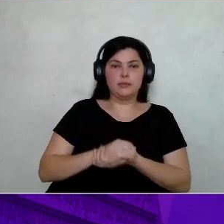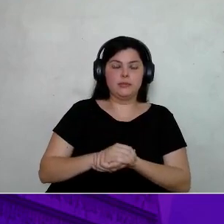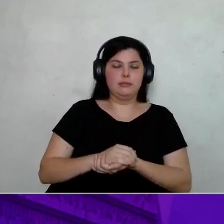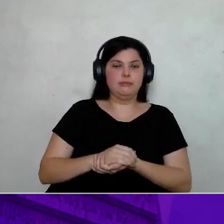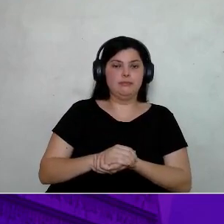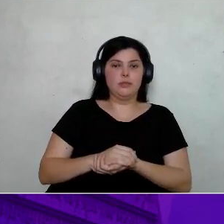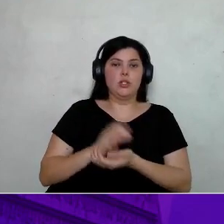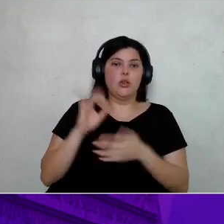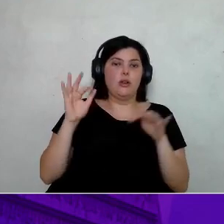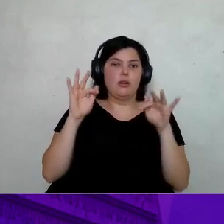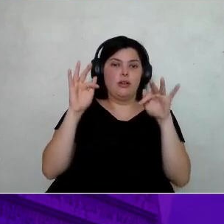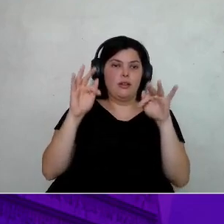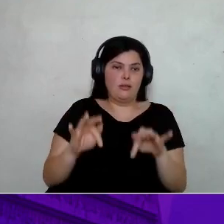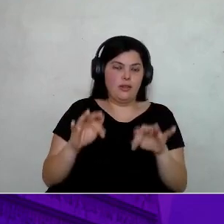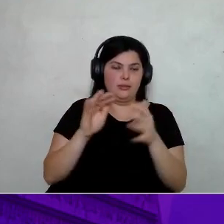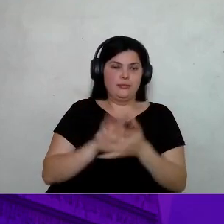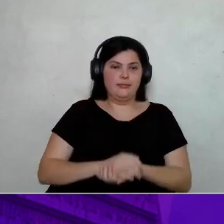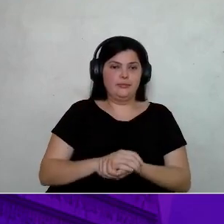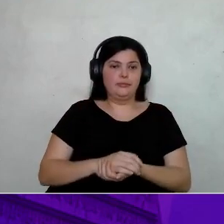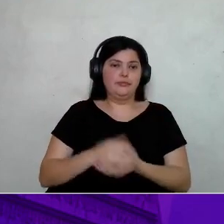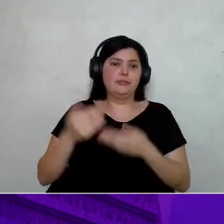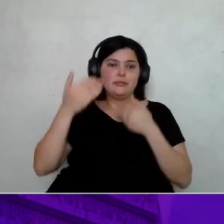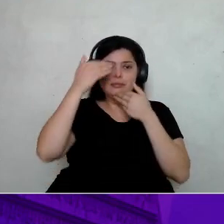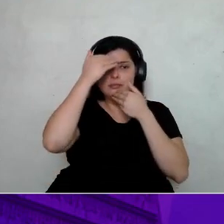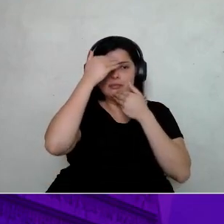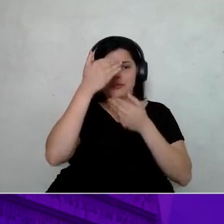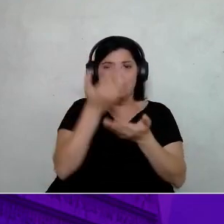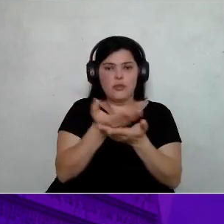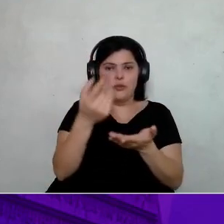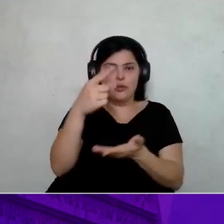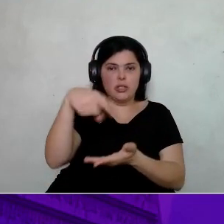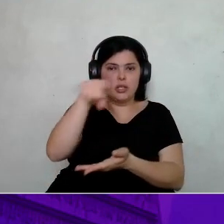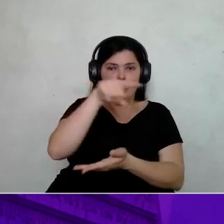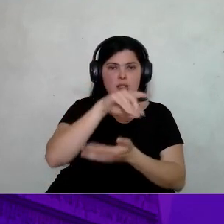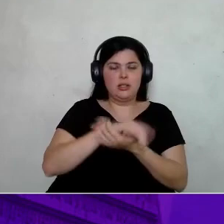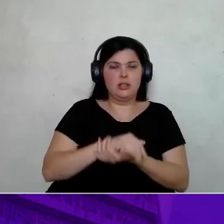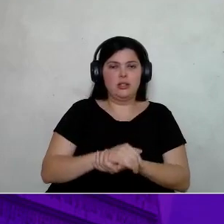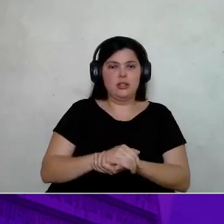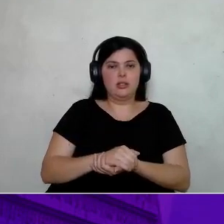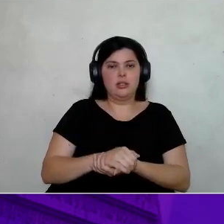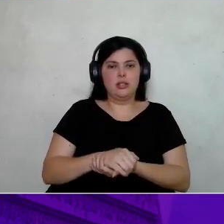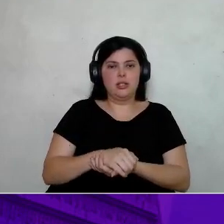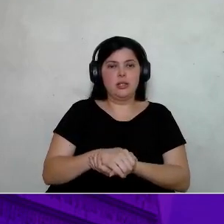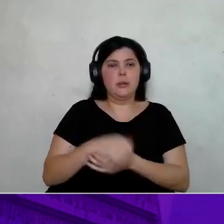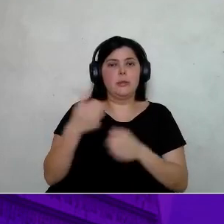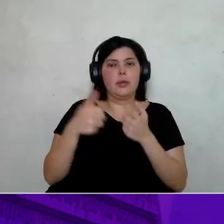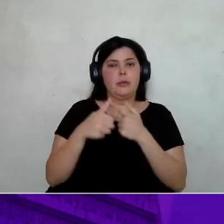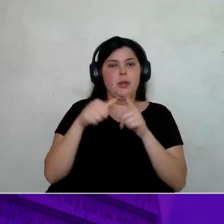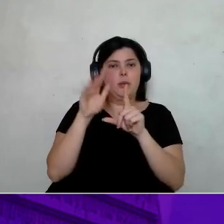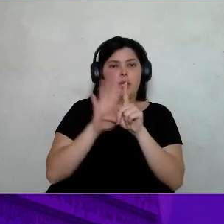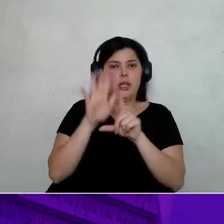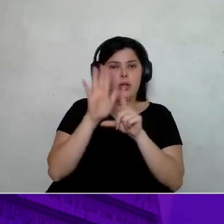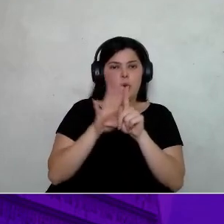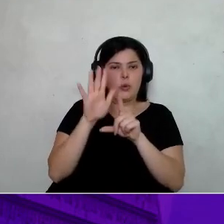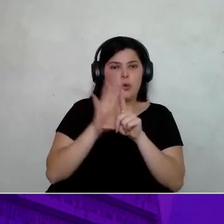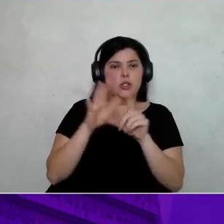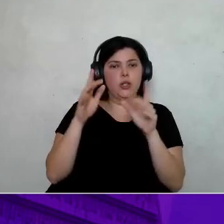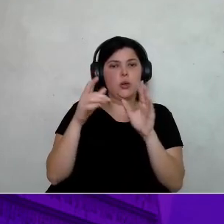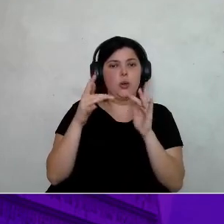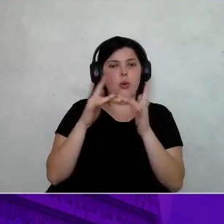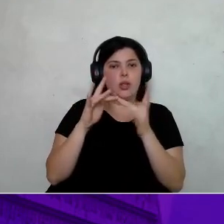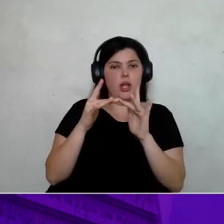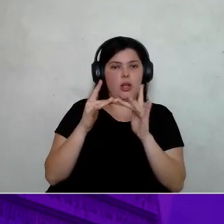finalizar aqui, né, eu queria agradecer vocês todos. Aqui, o primeiro QR Code ali, ele tem meus contatos.